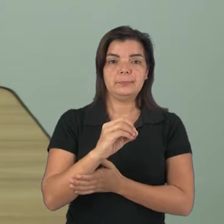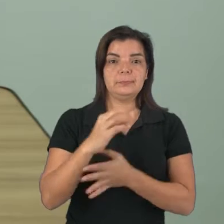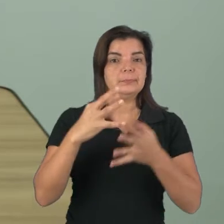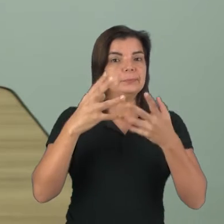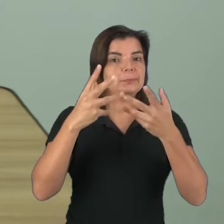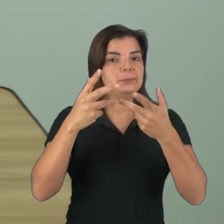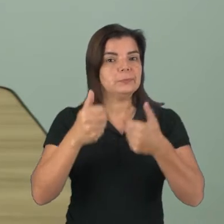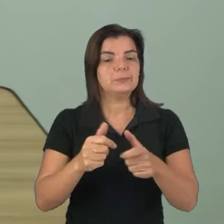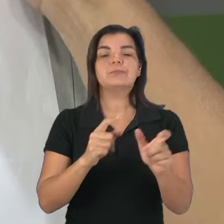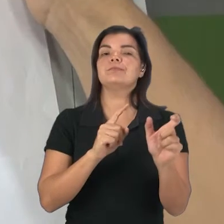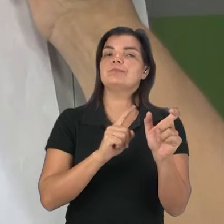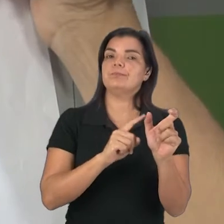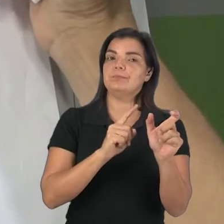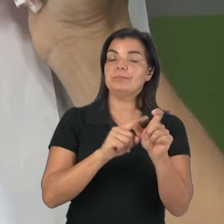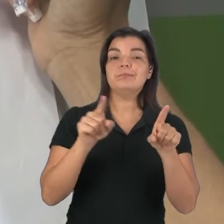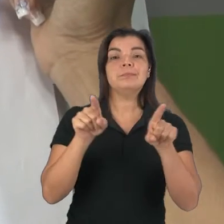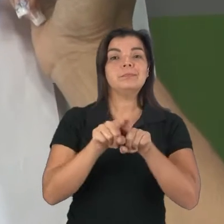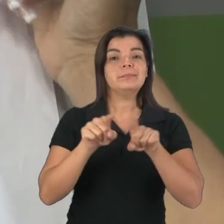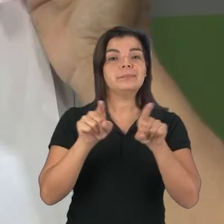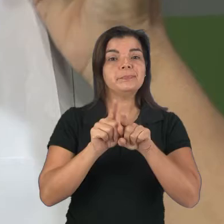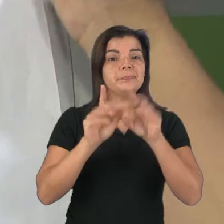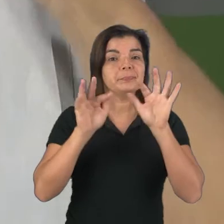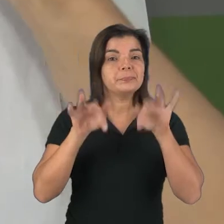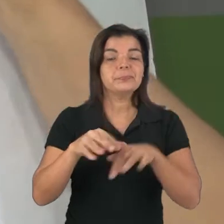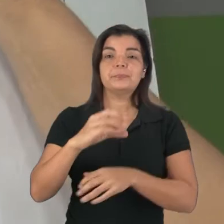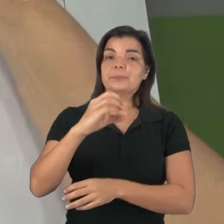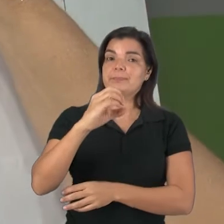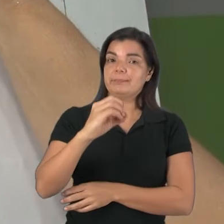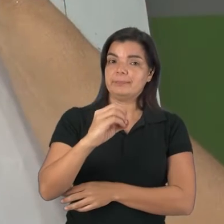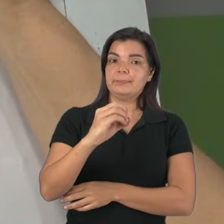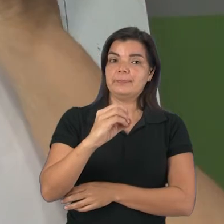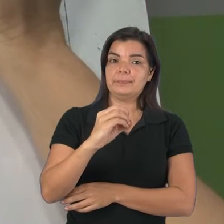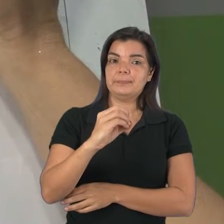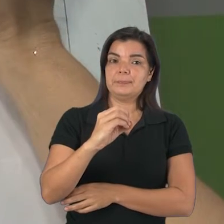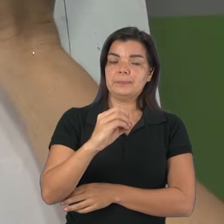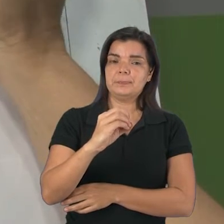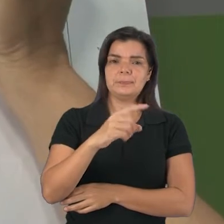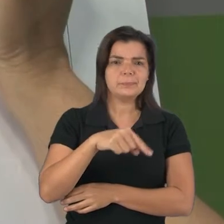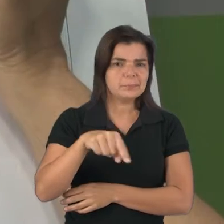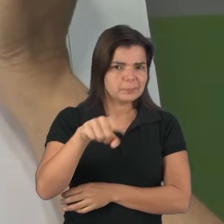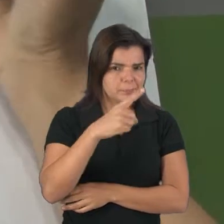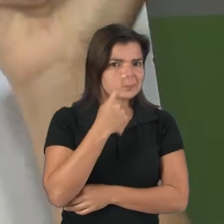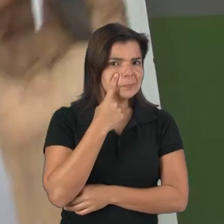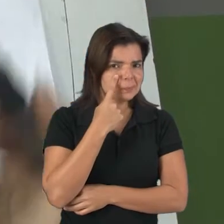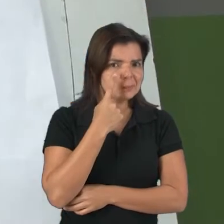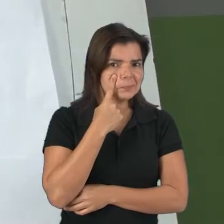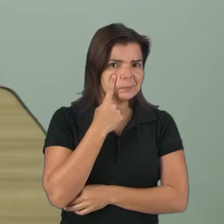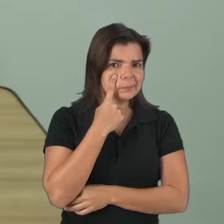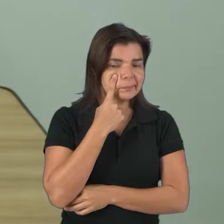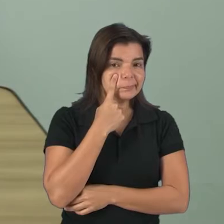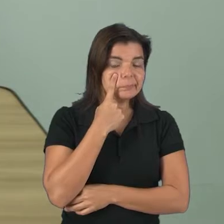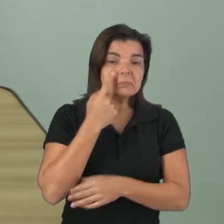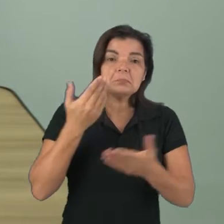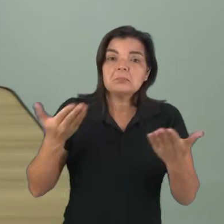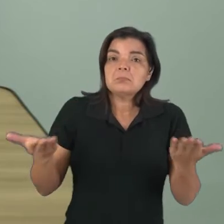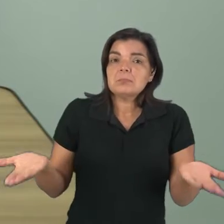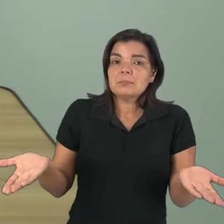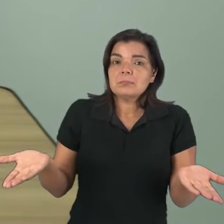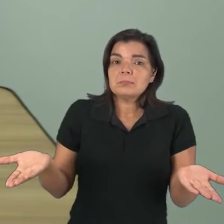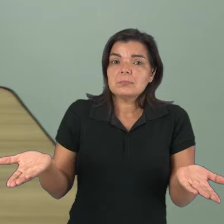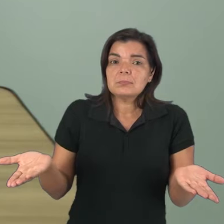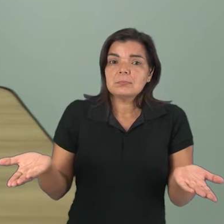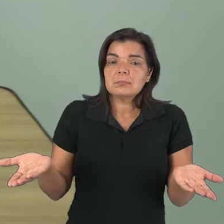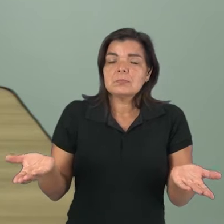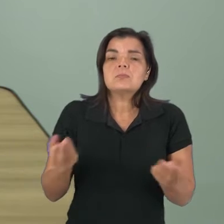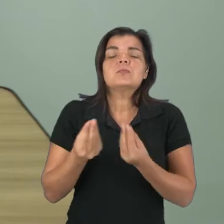todas as palavrinhas terminam com a letra O Vocês estão vendo E agora